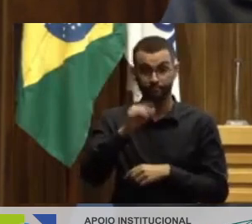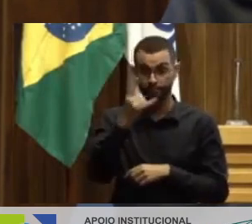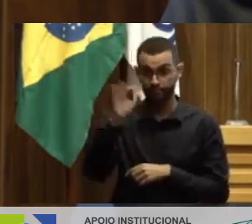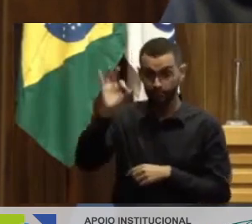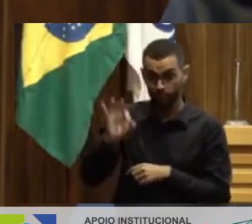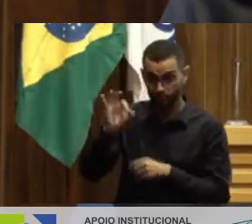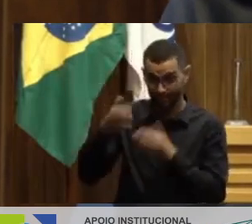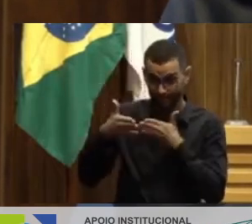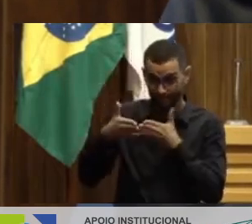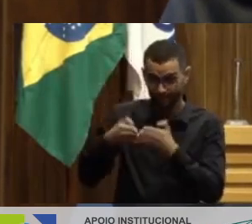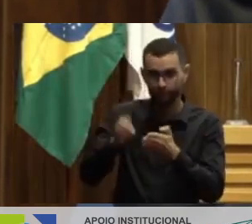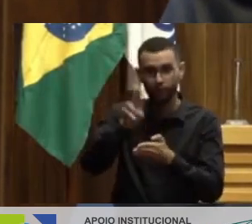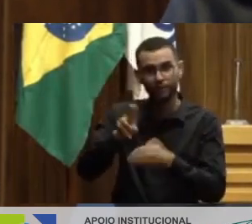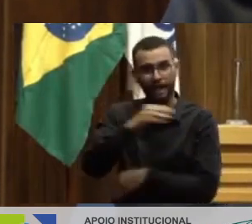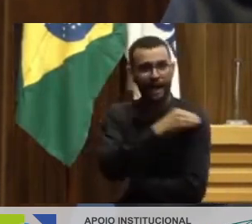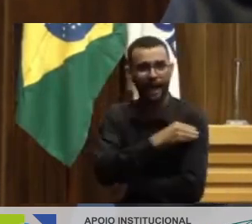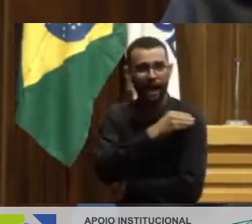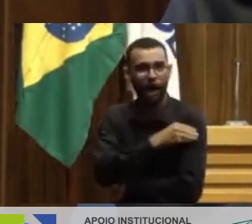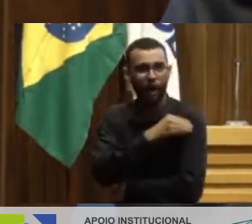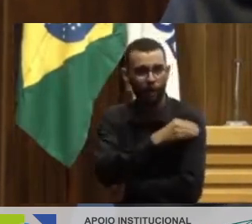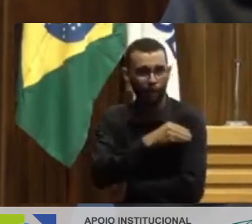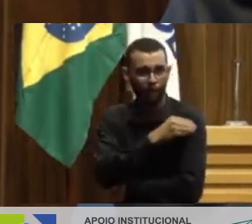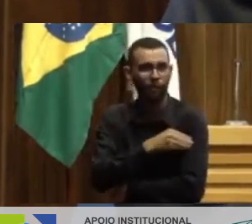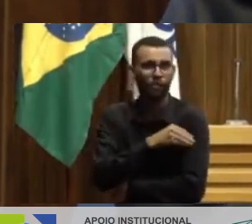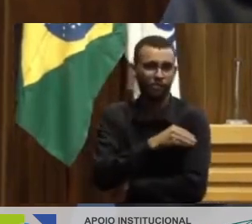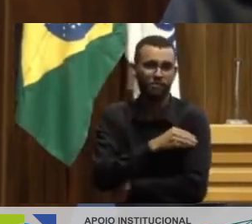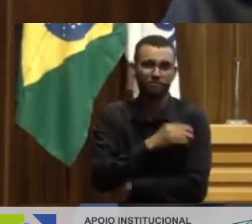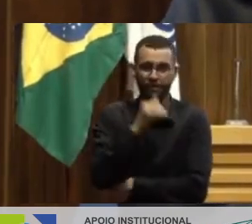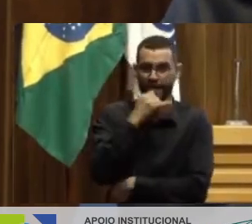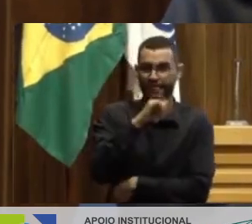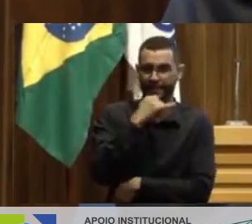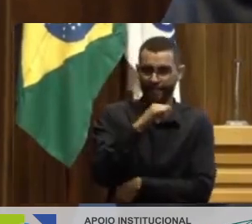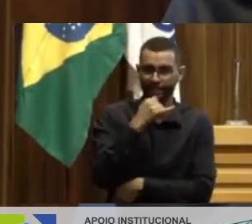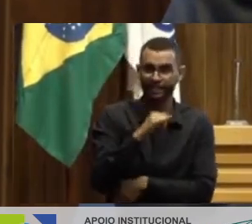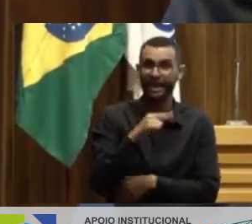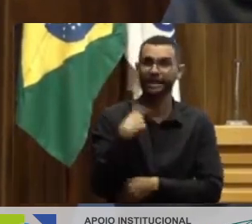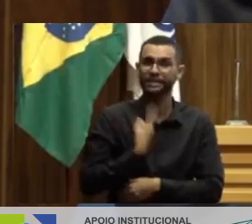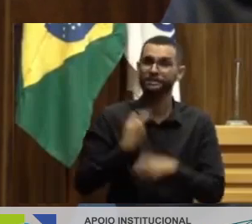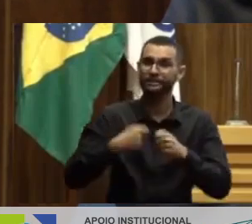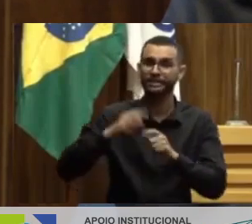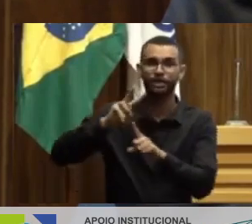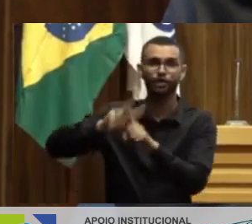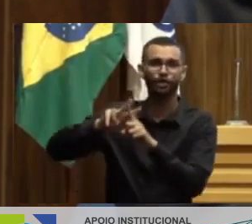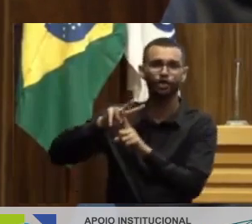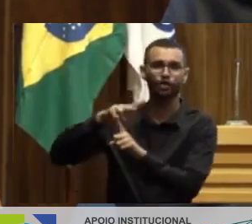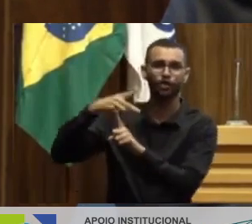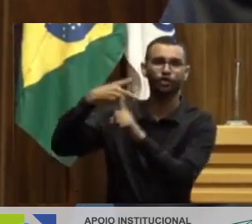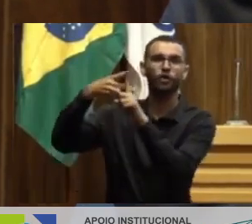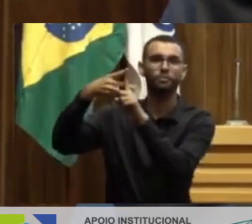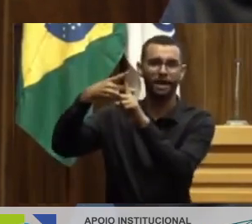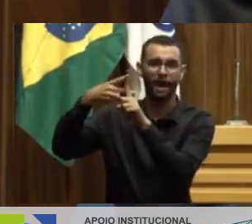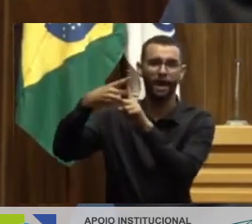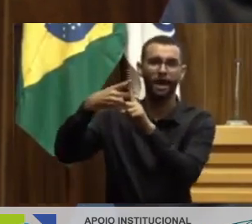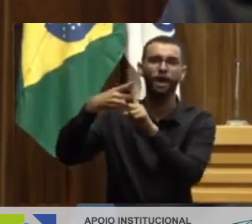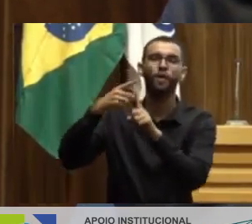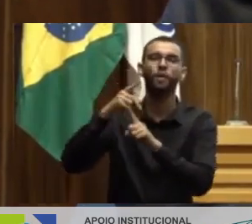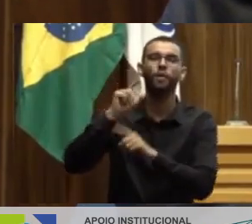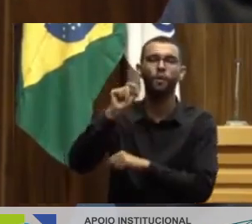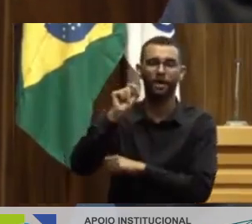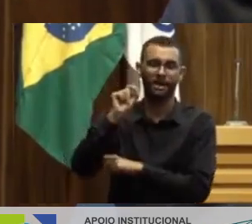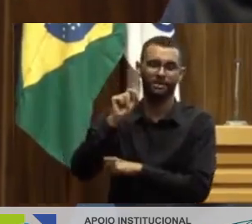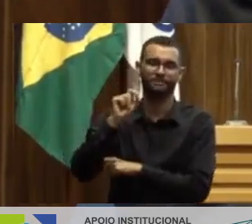navios utilizarem etanol como matriz energética, nós temos que dobrar o que o Brasil produz de etanol